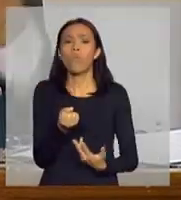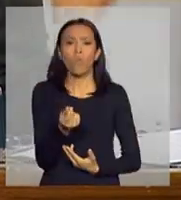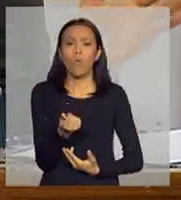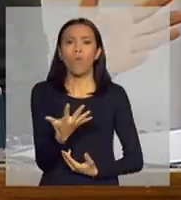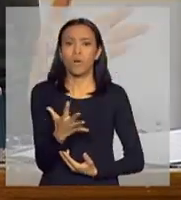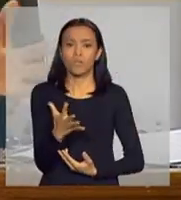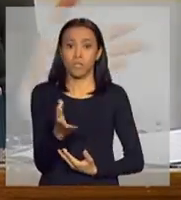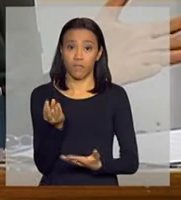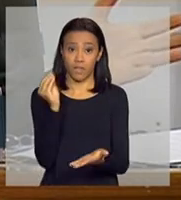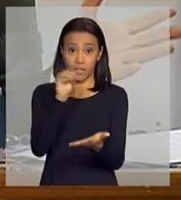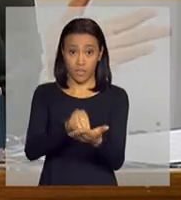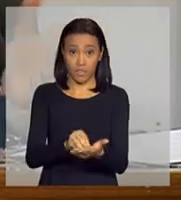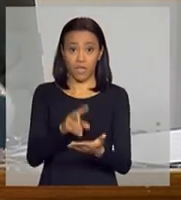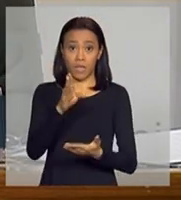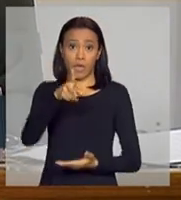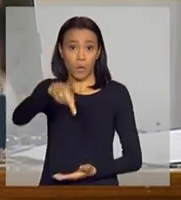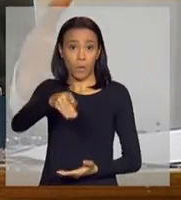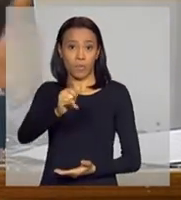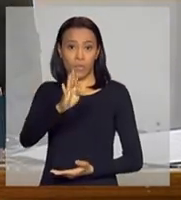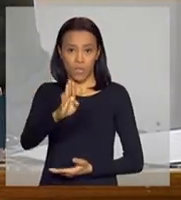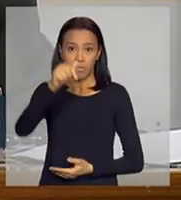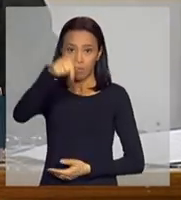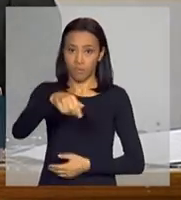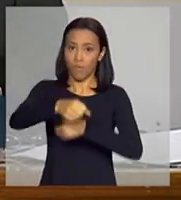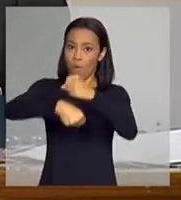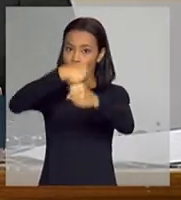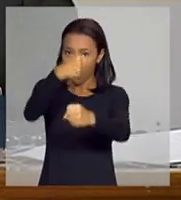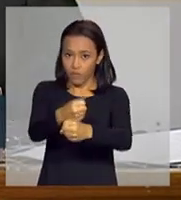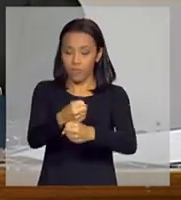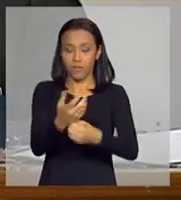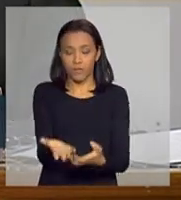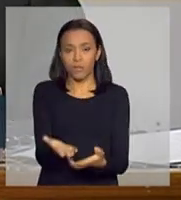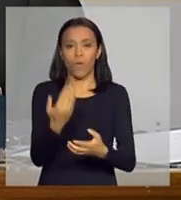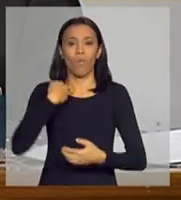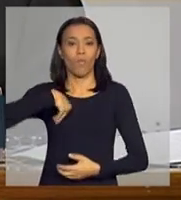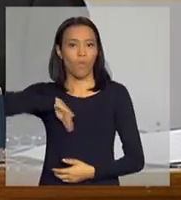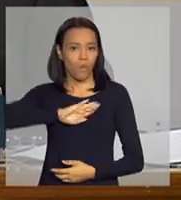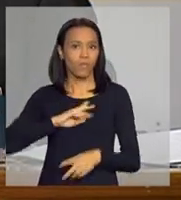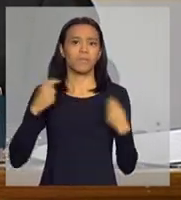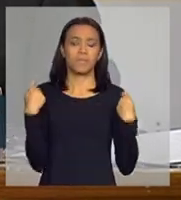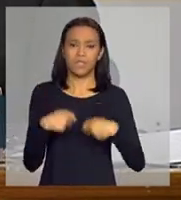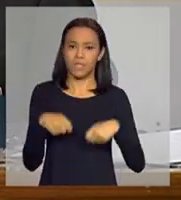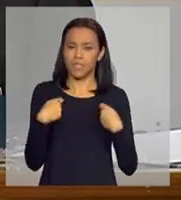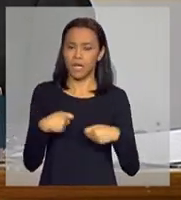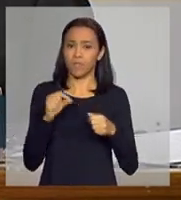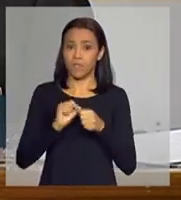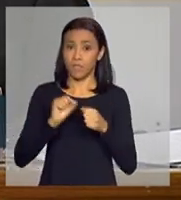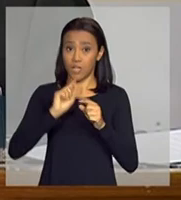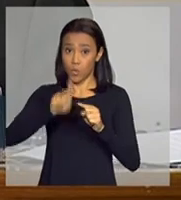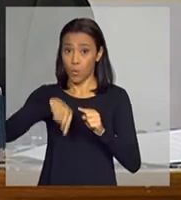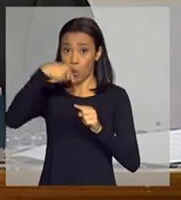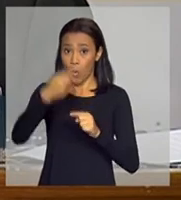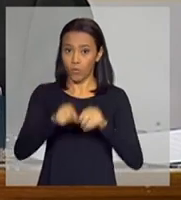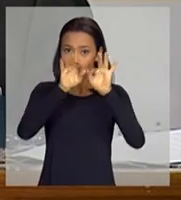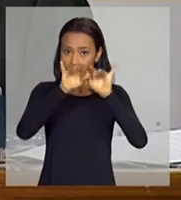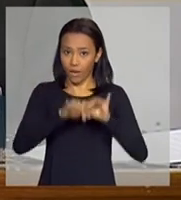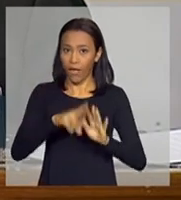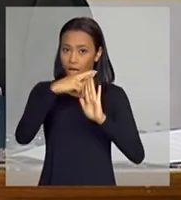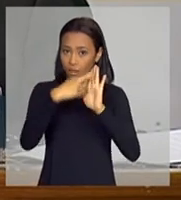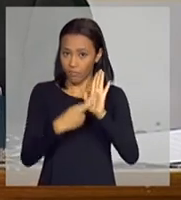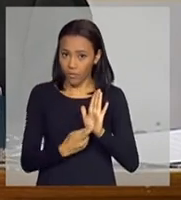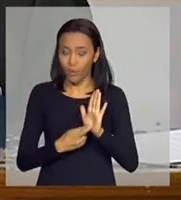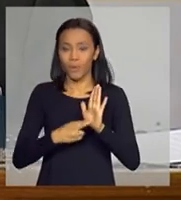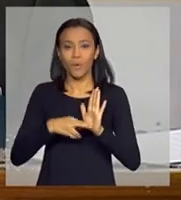o PIB do ano né claro então é nós devemos fazer na próxima relatar uma revisão a luz